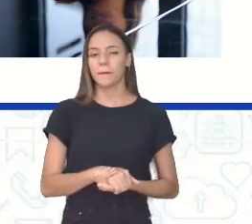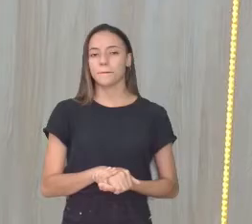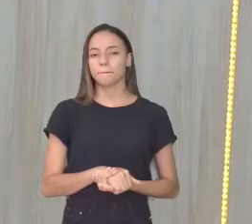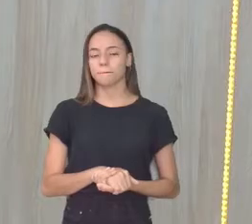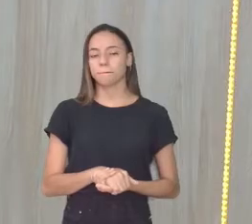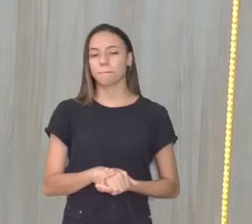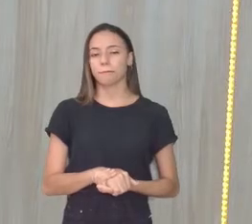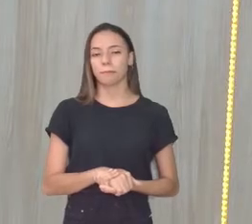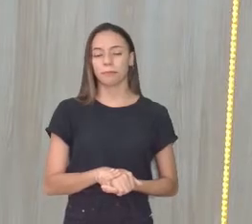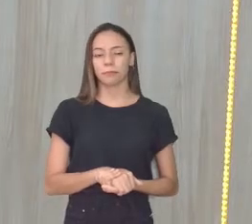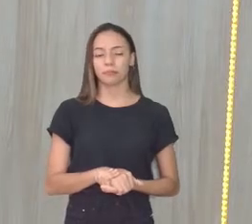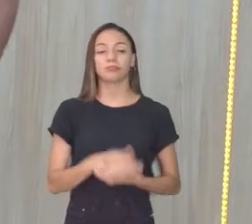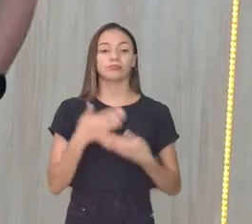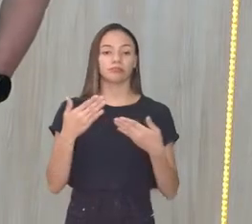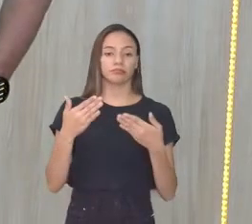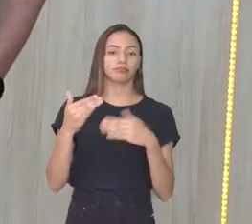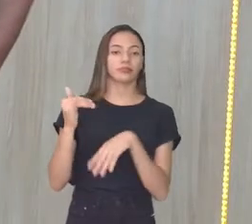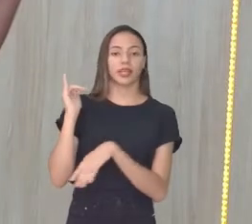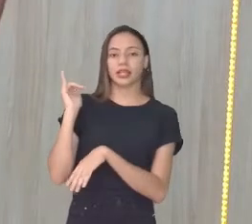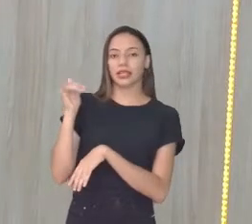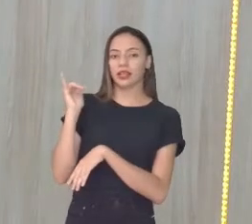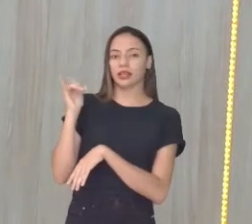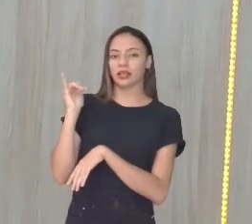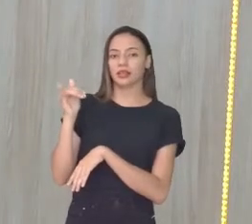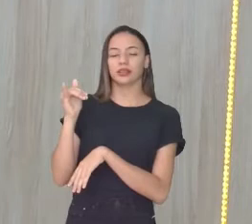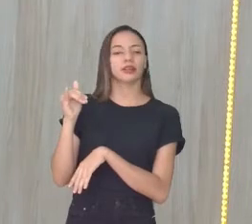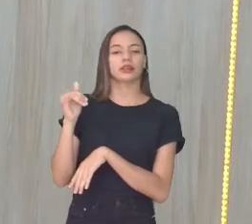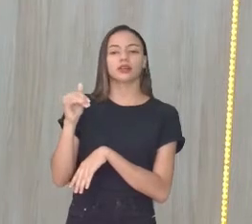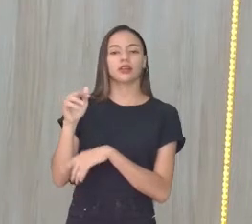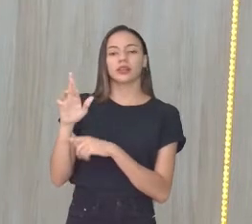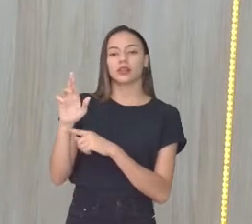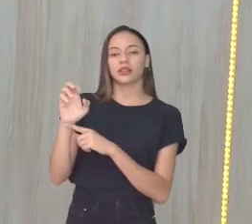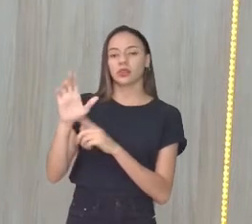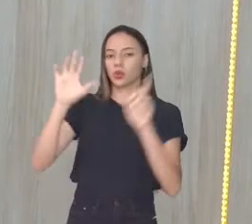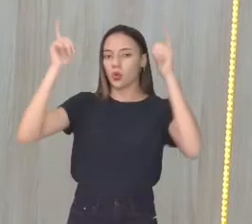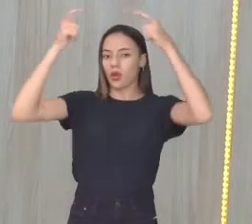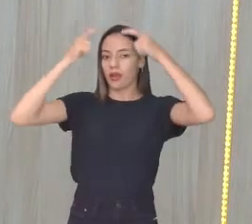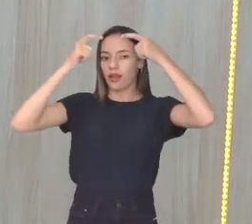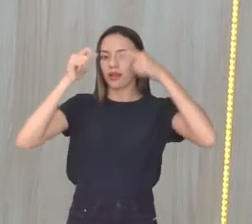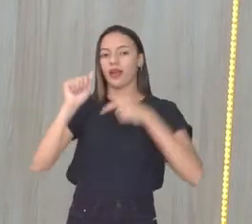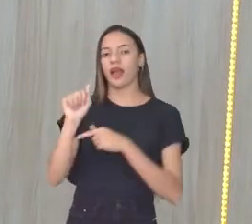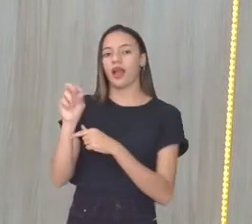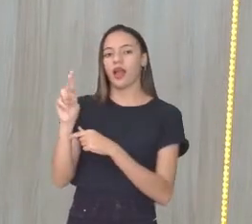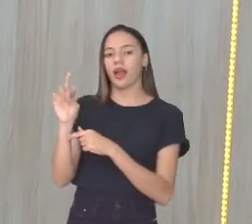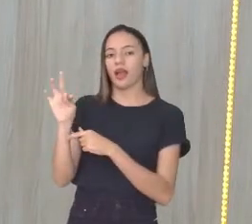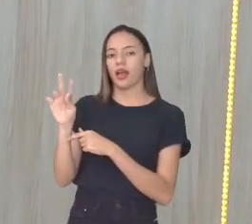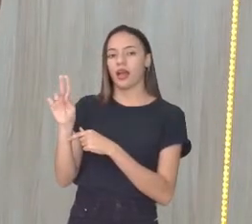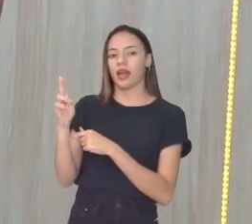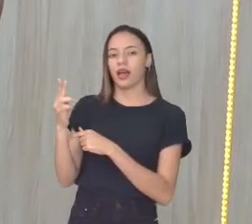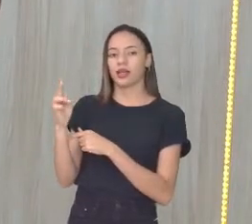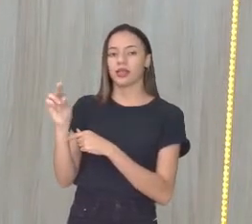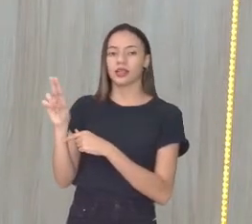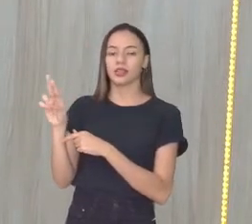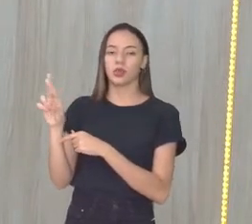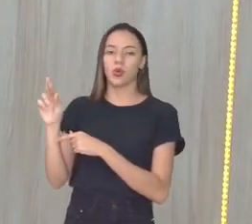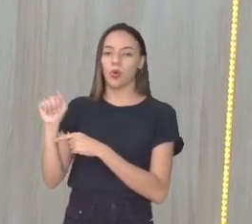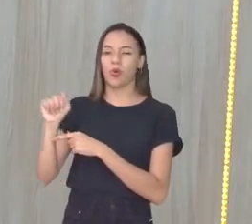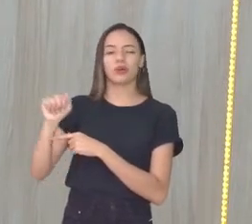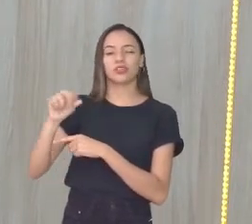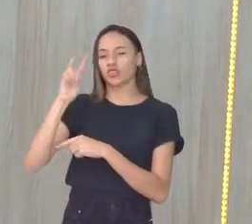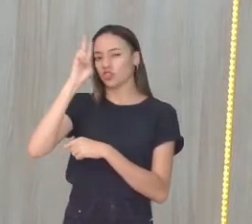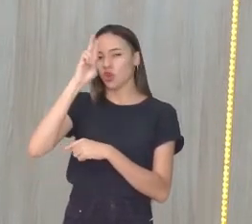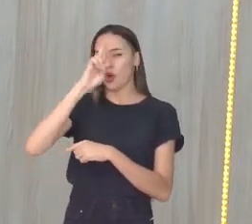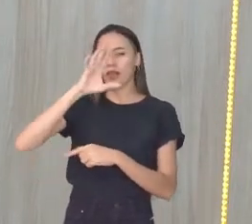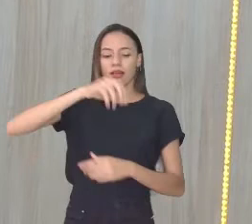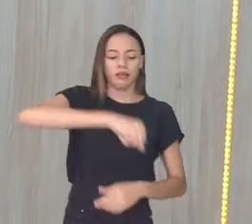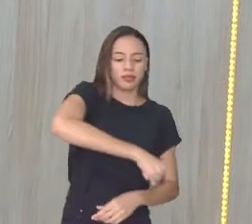numa das narrativas do rei Arthur de Camelot, né, da história da Excalibur, né, do rei